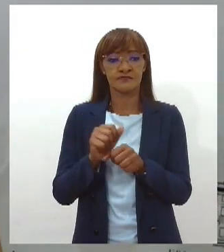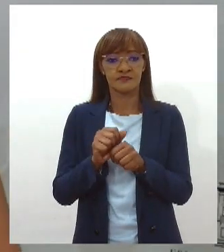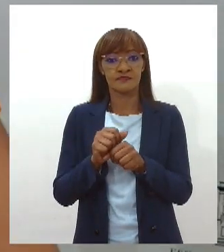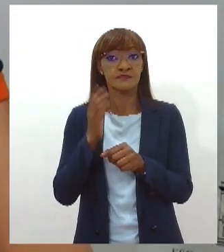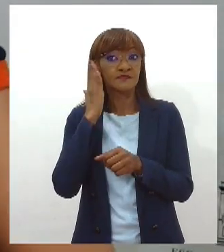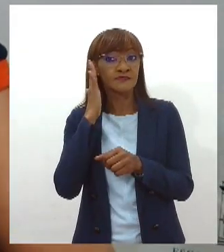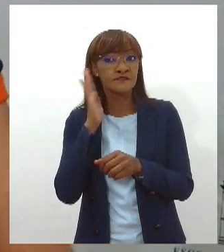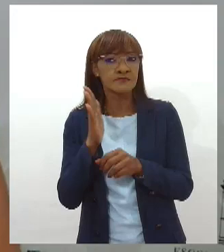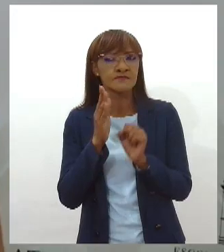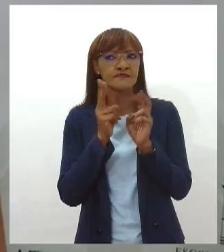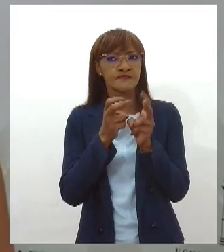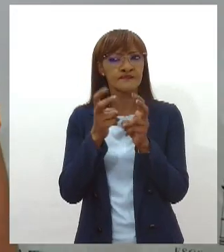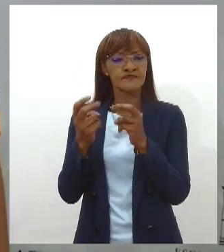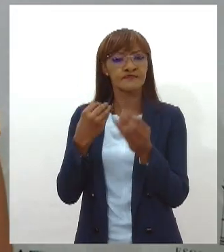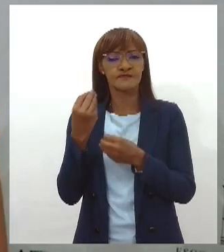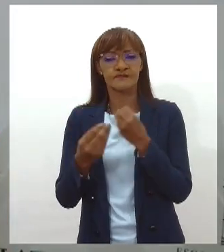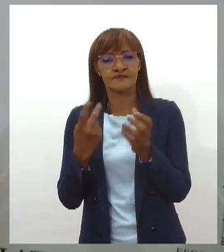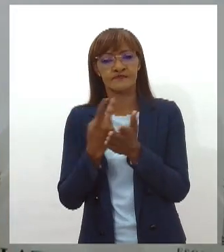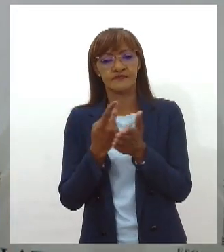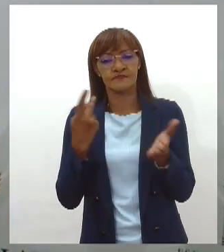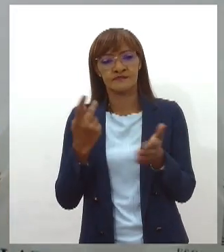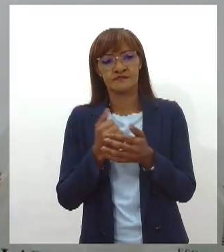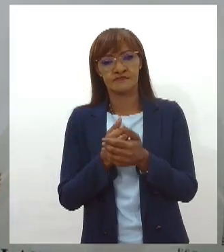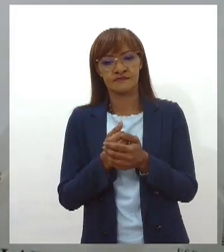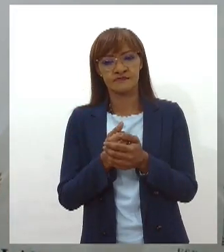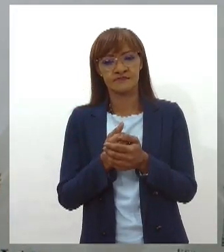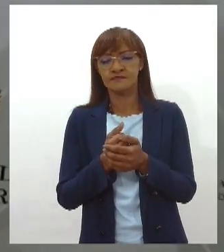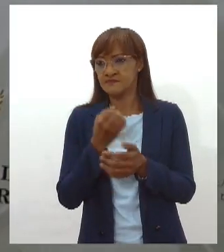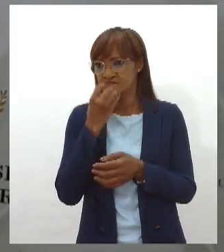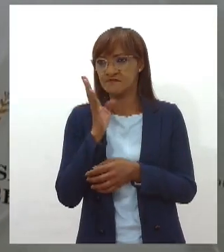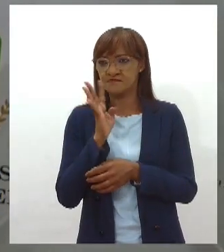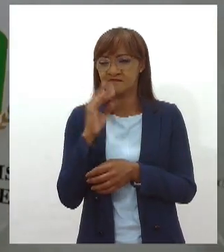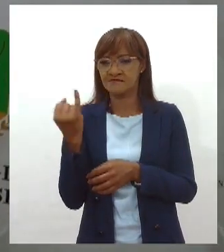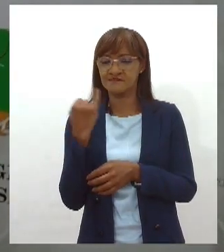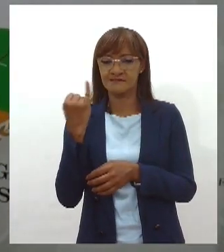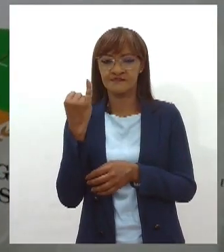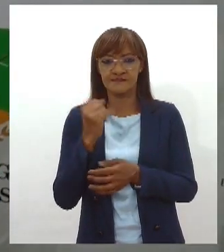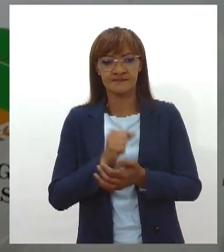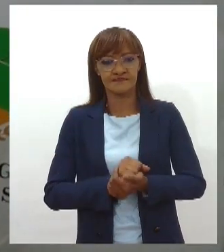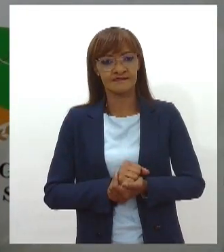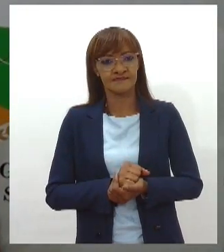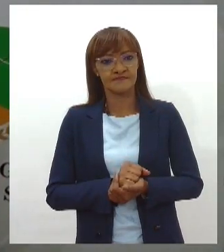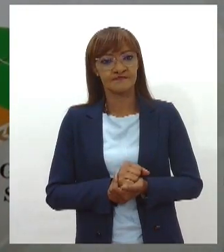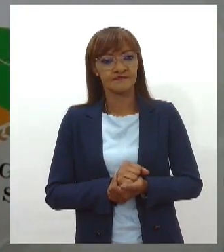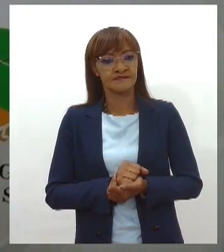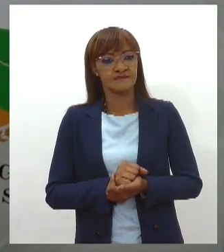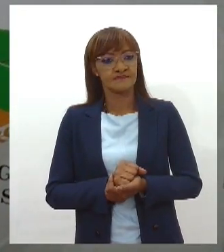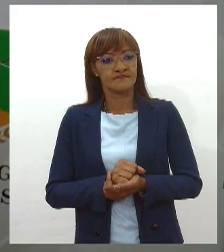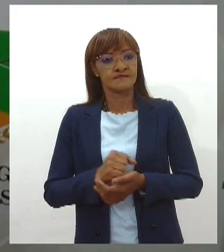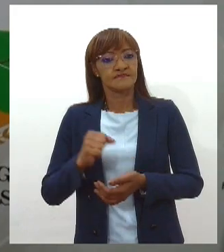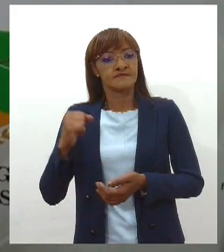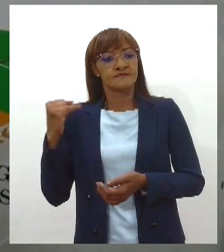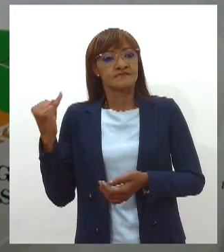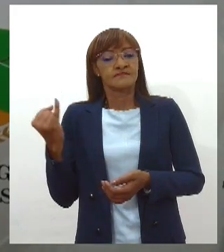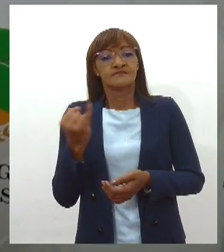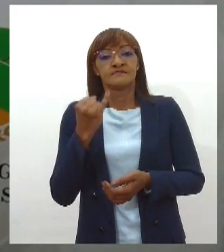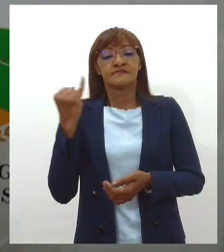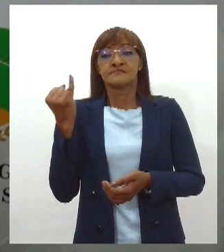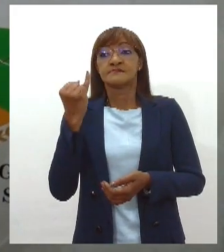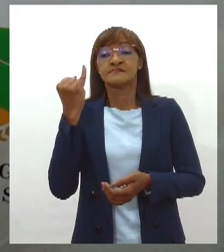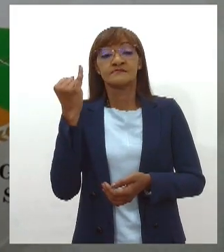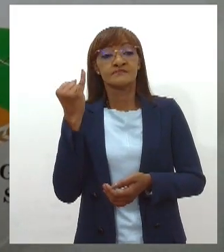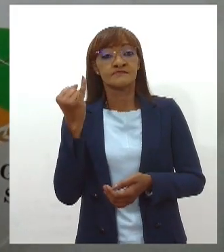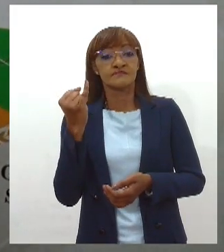como acontece, como eles fazem, e eu acho muito, muito bacana, muito importante. A importância principal é despertar no jovem